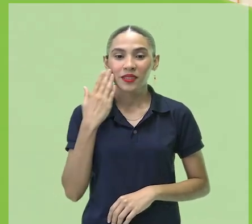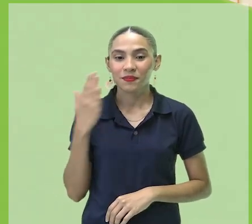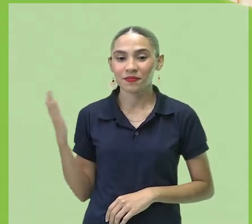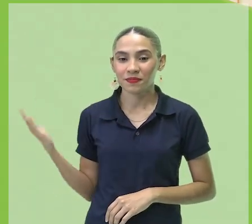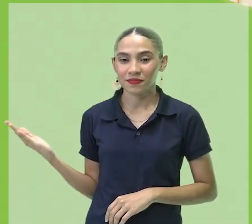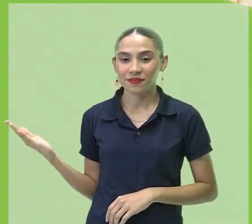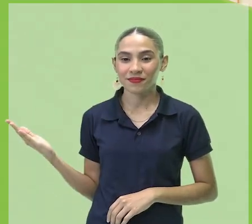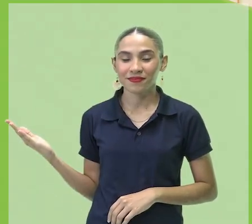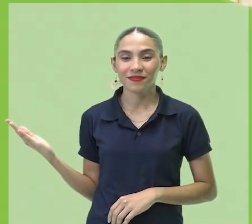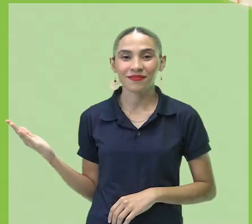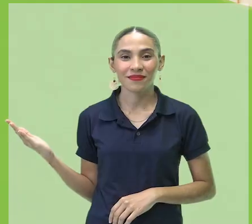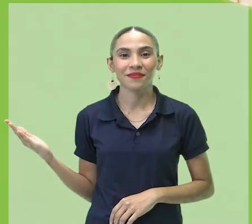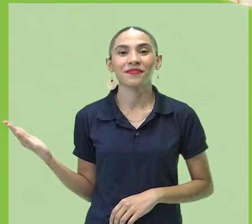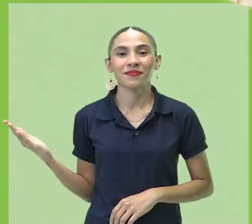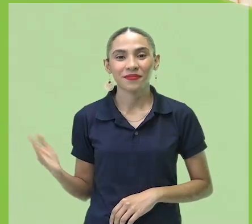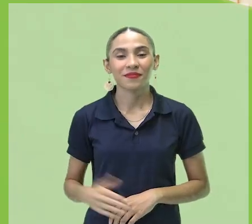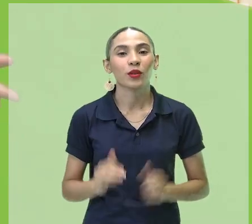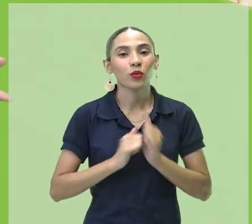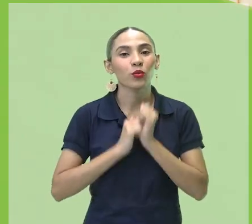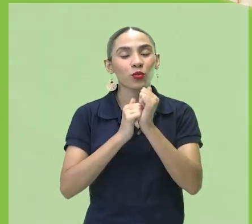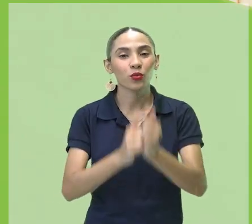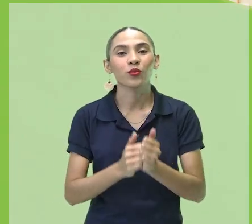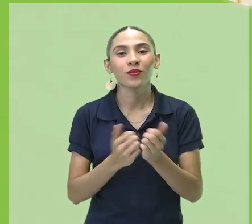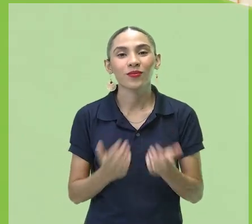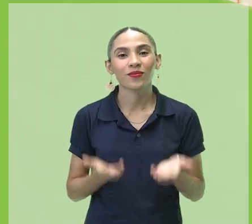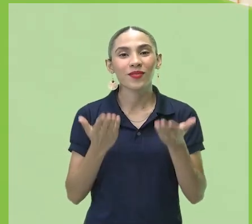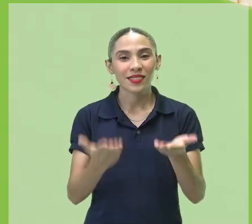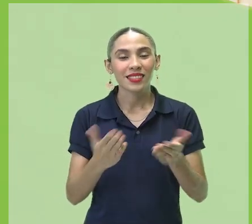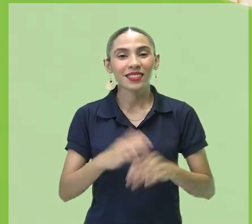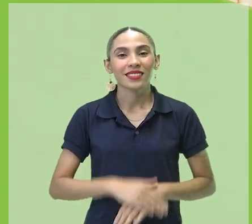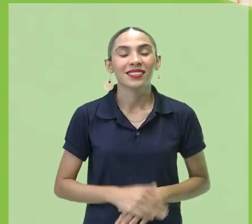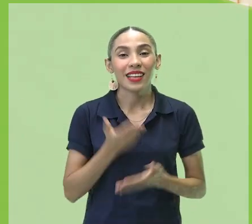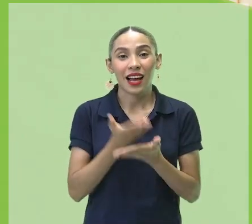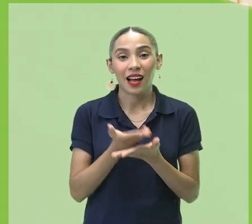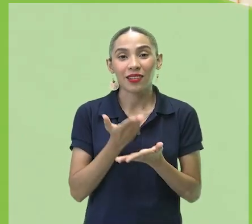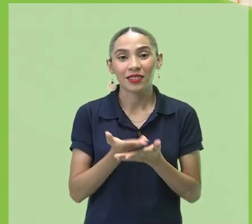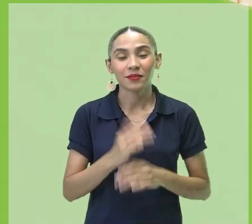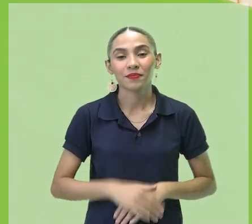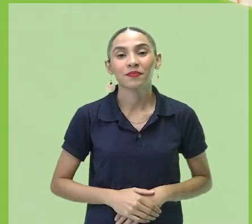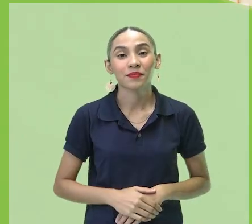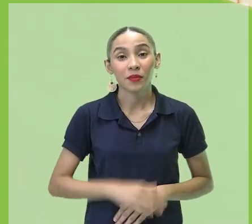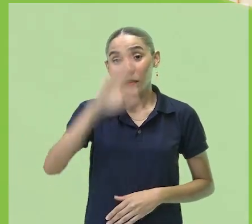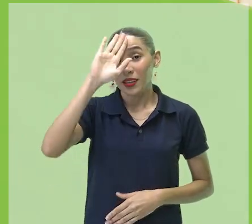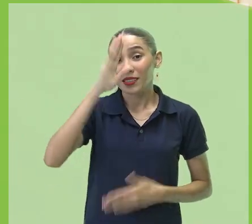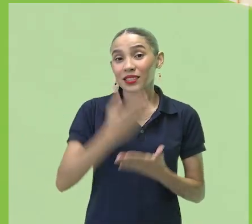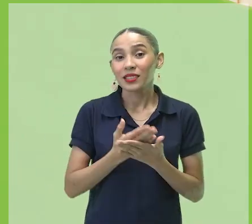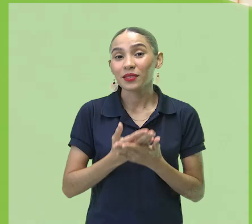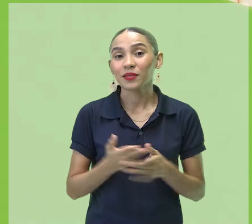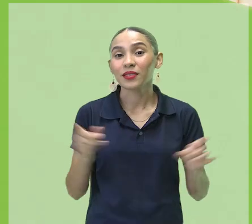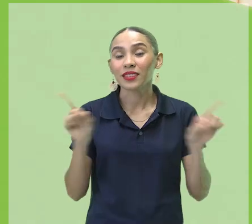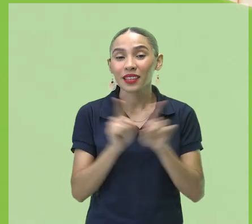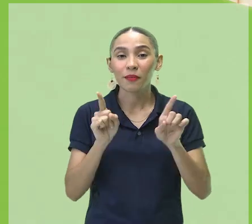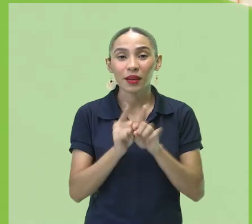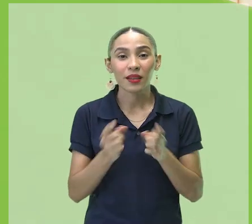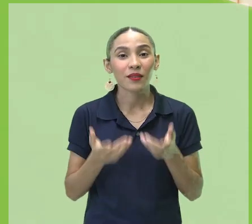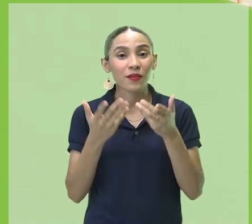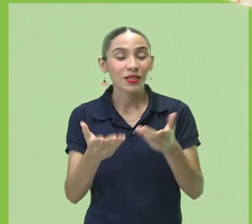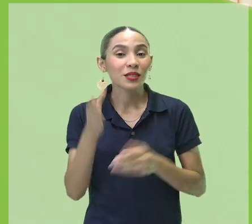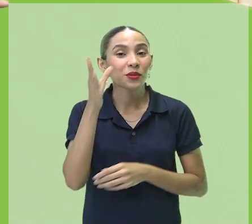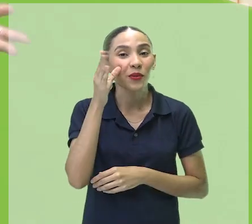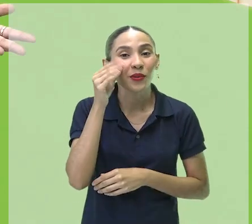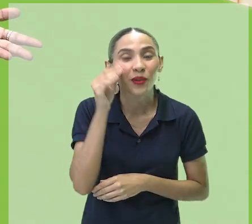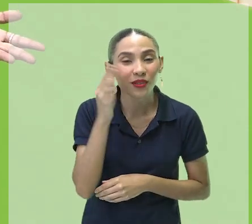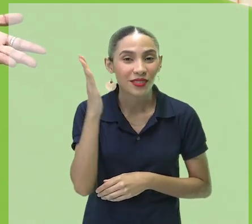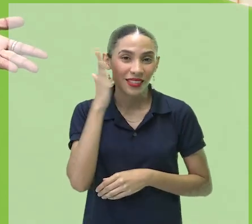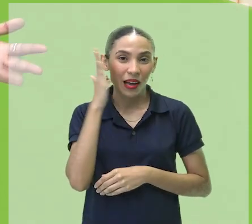sou a professora Risolda Farias, que estarei com vocês nesta aula. E eu acredito que vocês